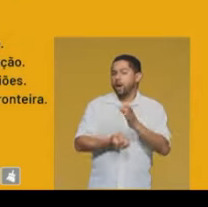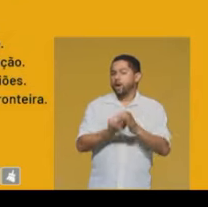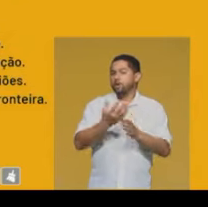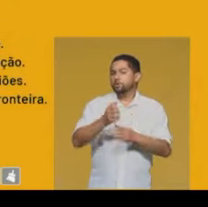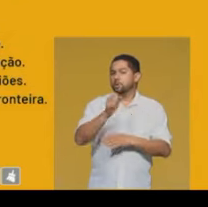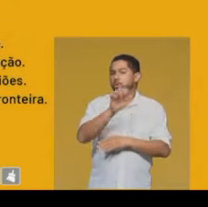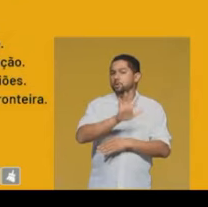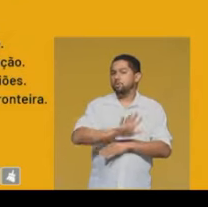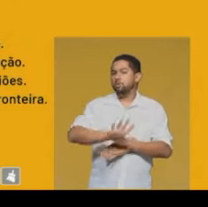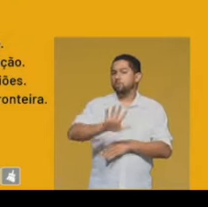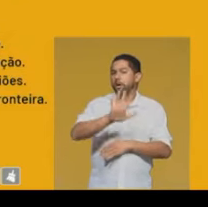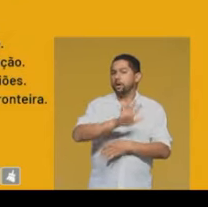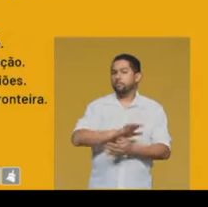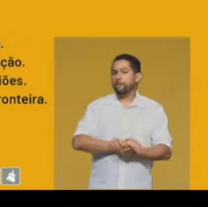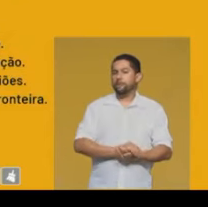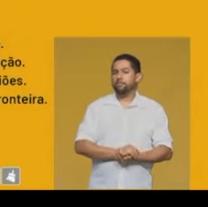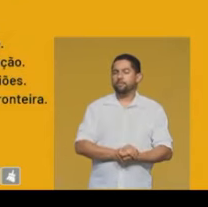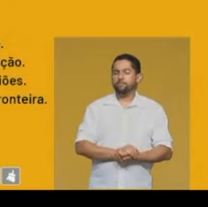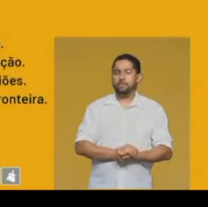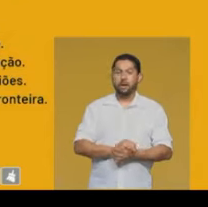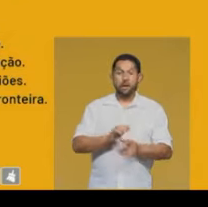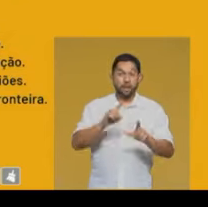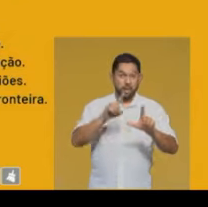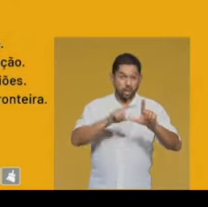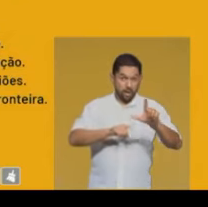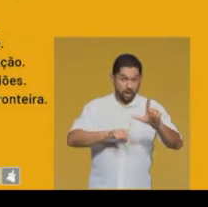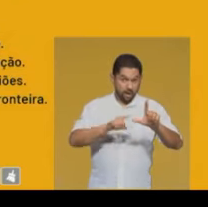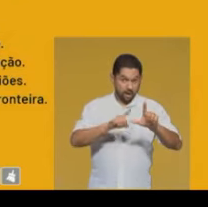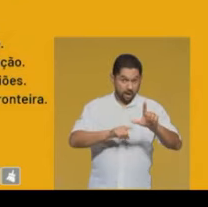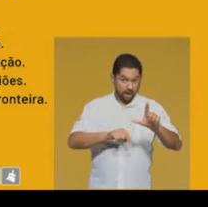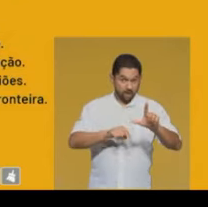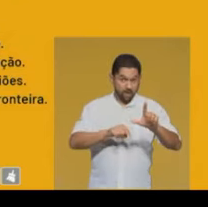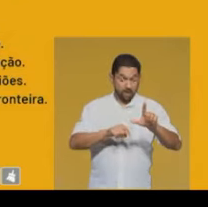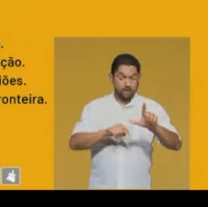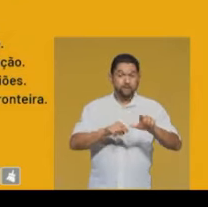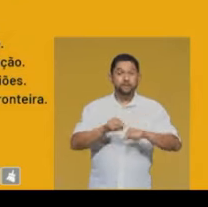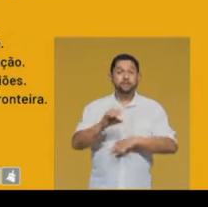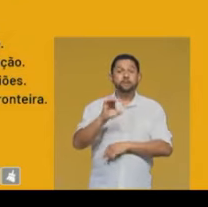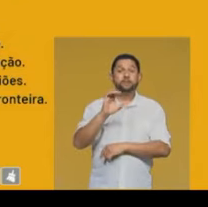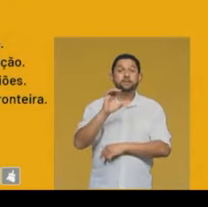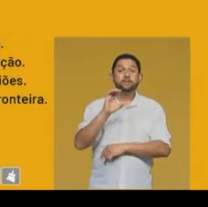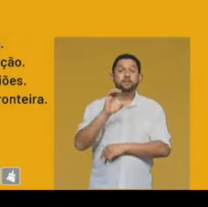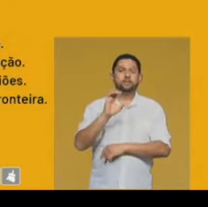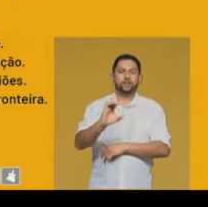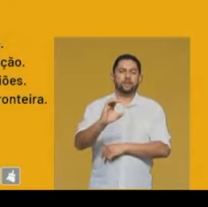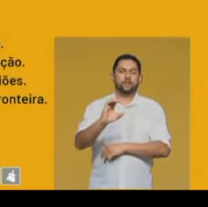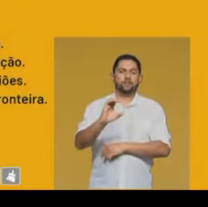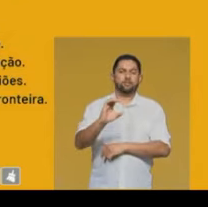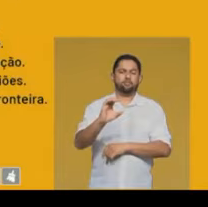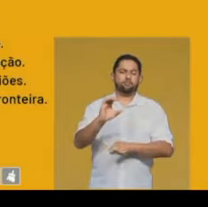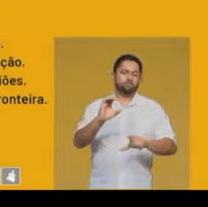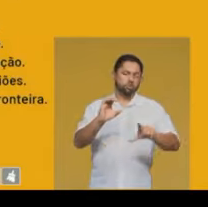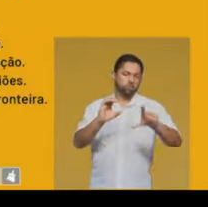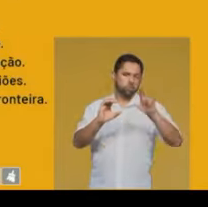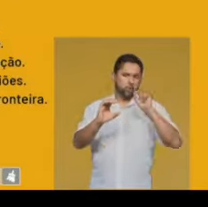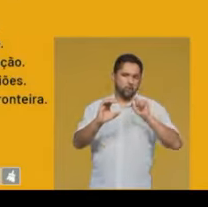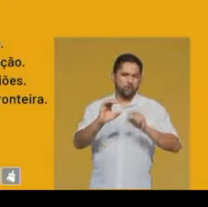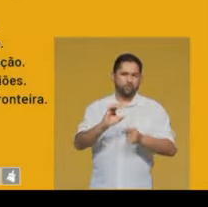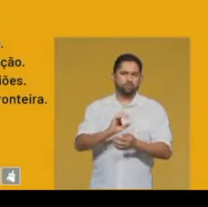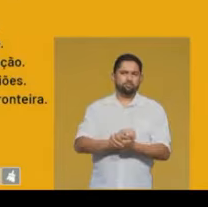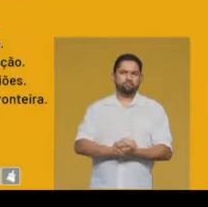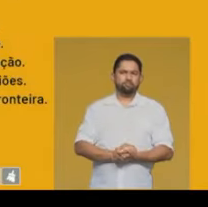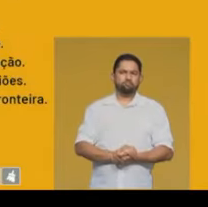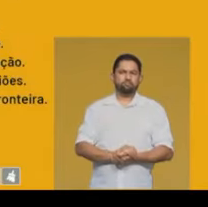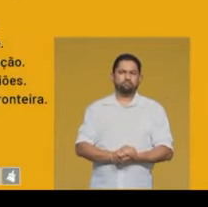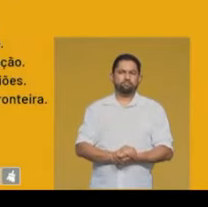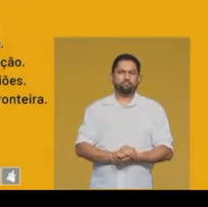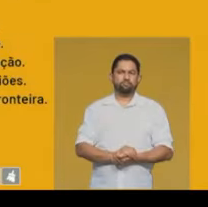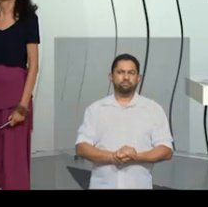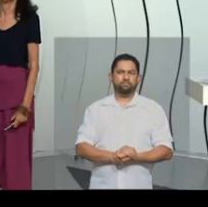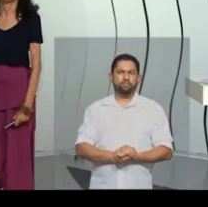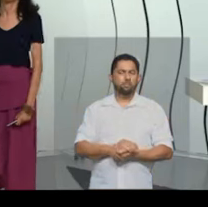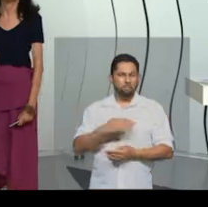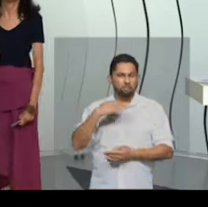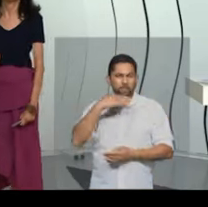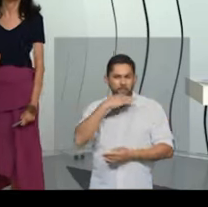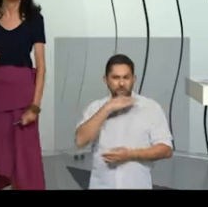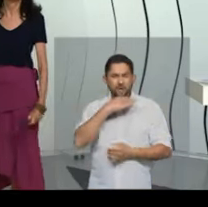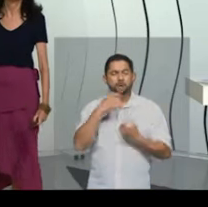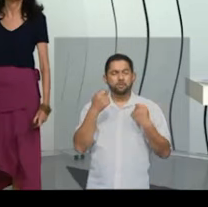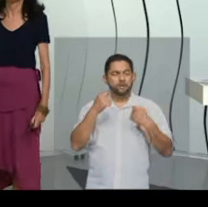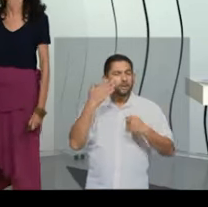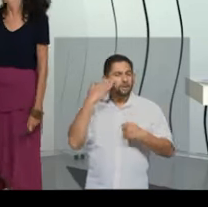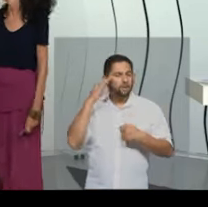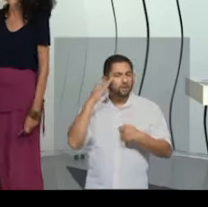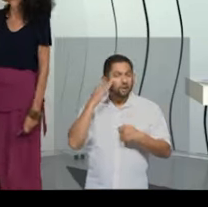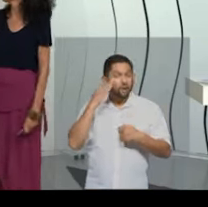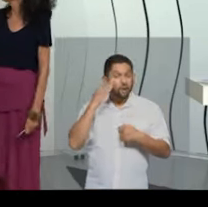C, afirmação das formas de dominação. Olha só como você tem que saber o que quer dizer asserção.